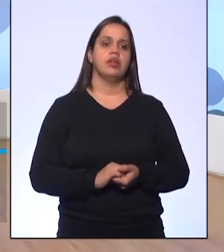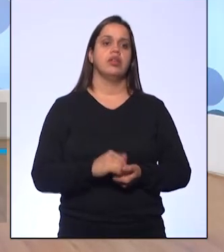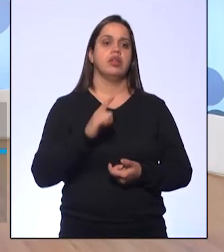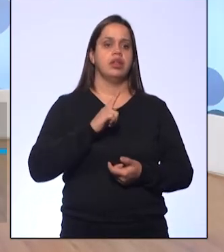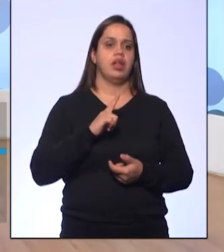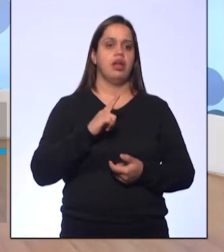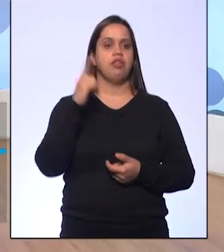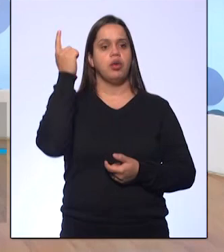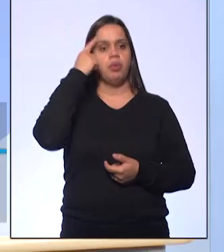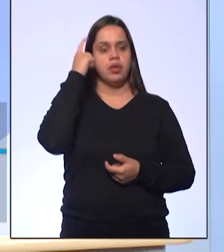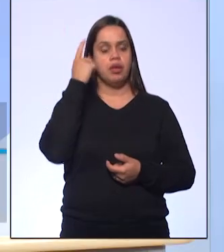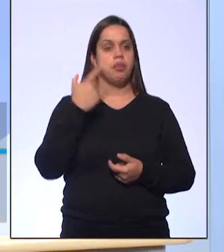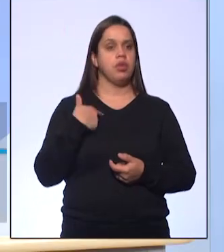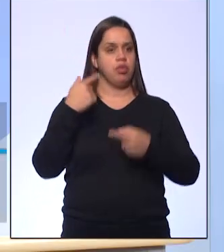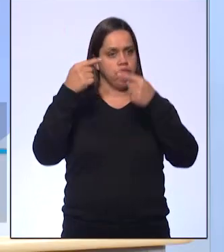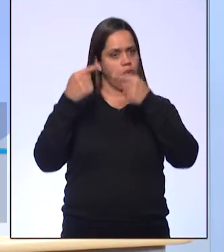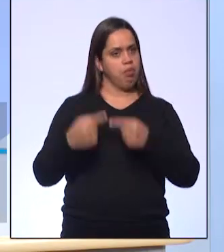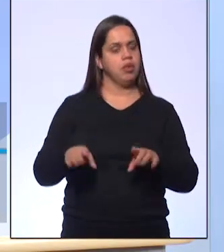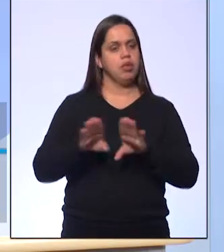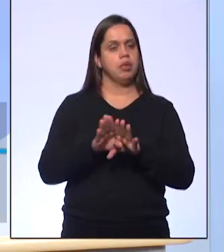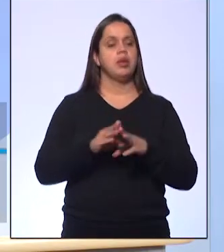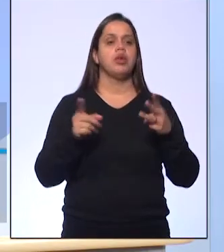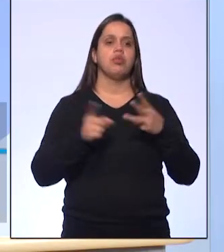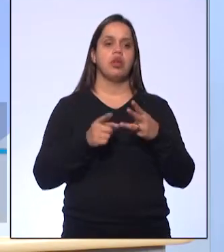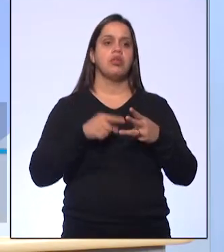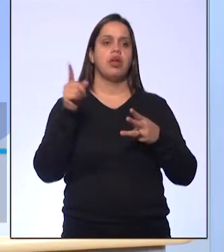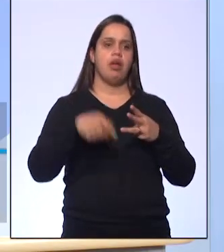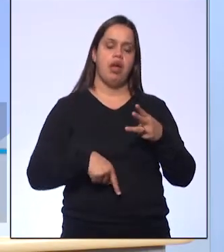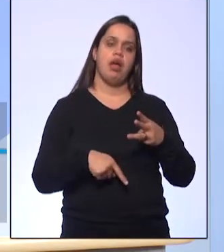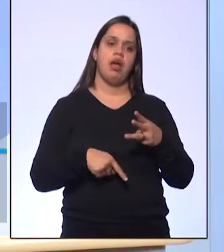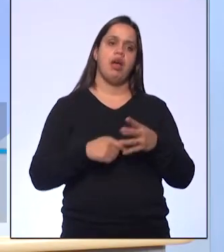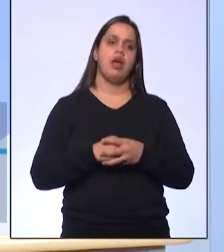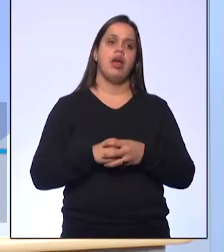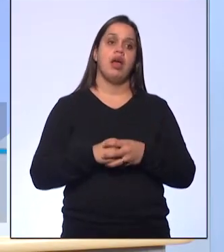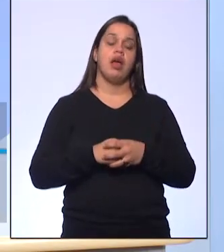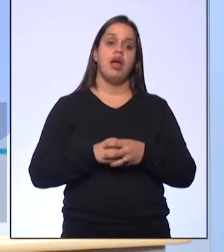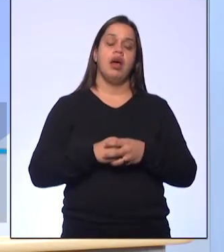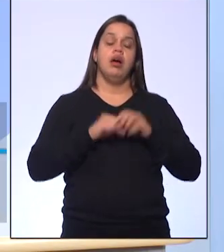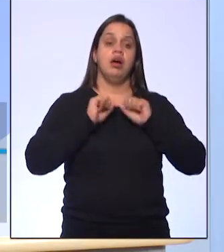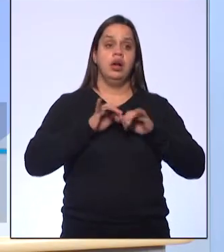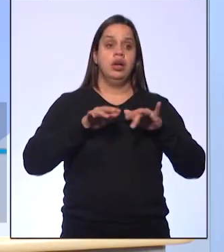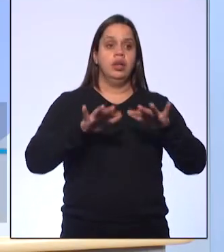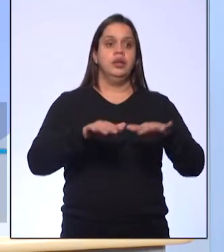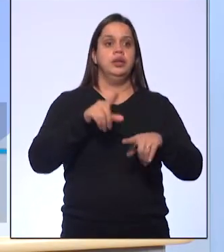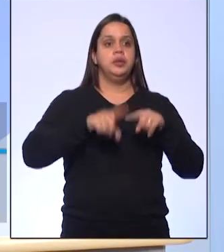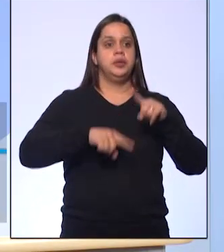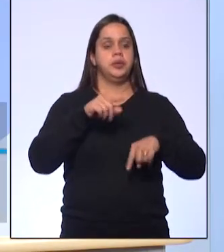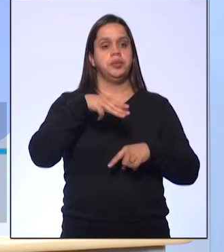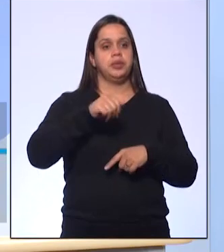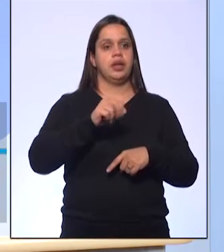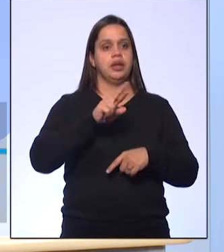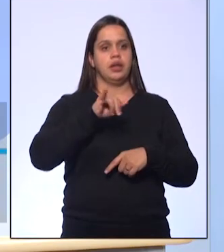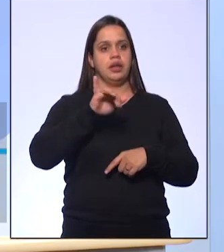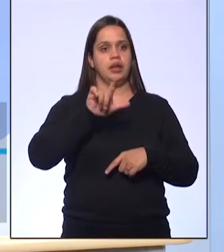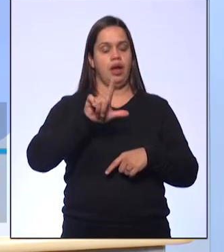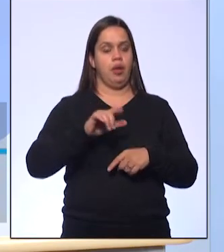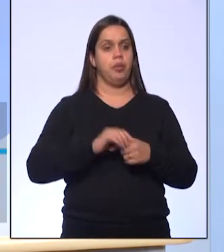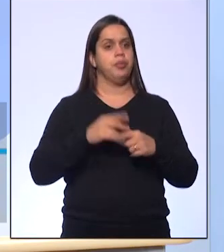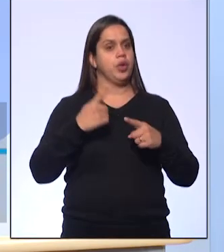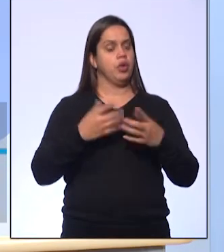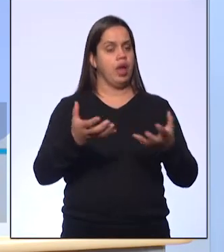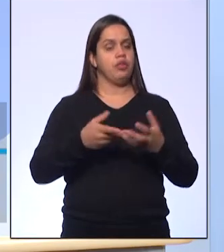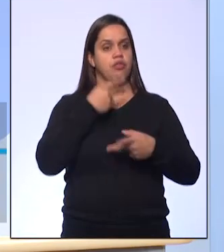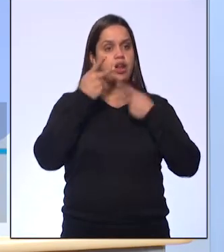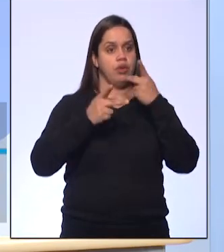pensamento muito coerente. E o terceiro, de fato, é um fluxo material. Só queria aproveitar aqui que na hora que estavam os alunos